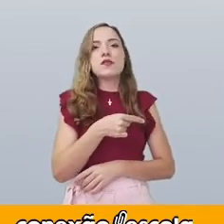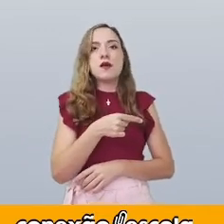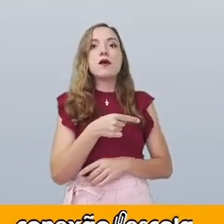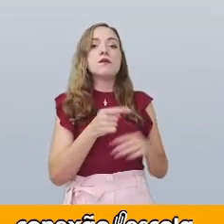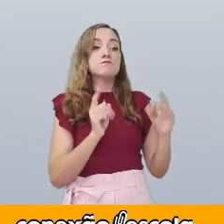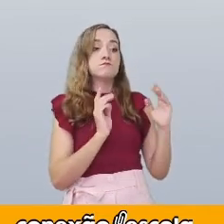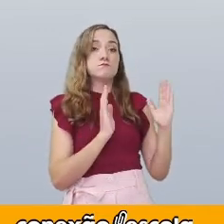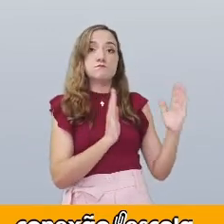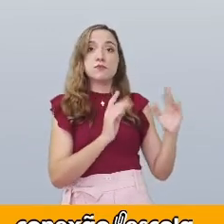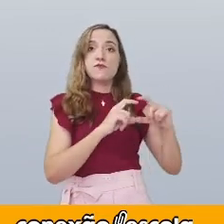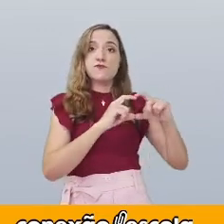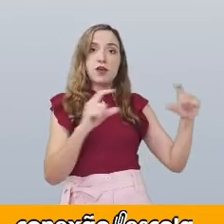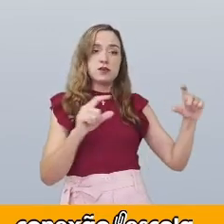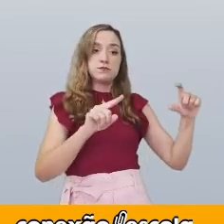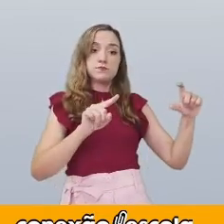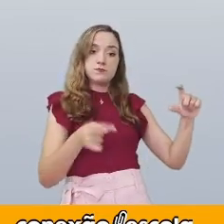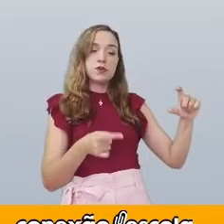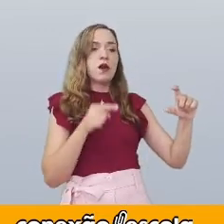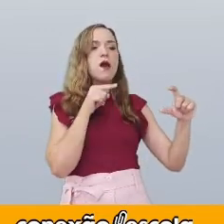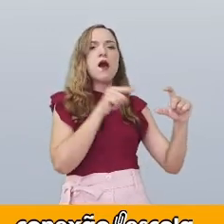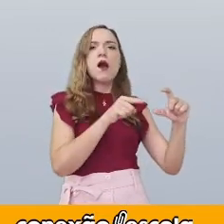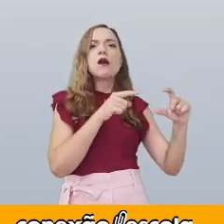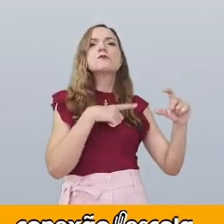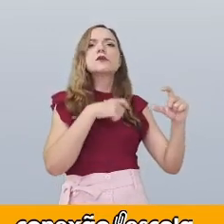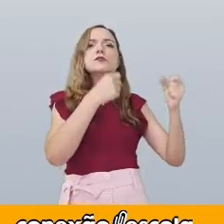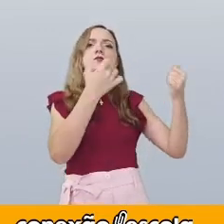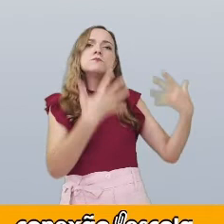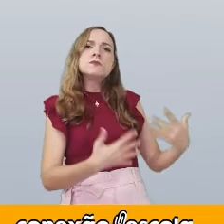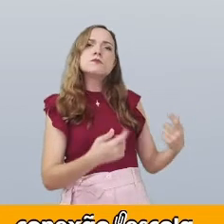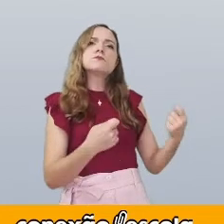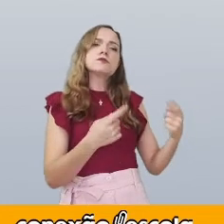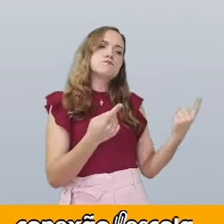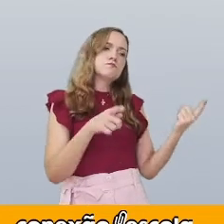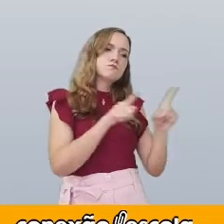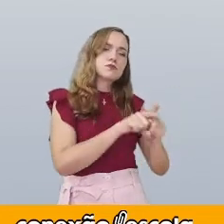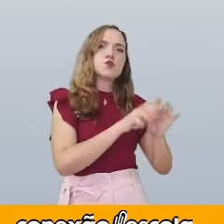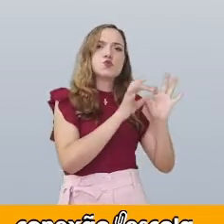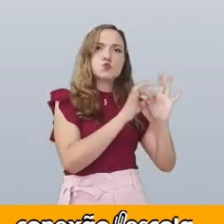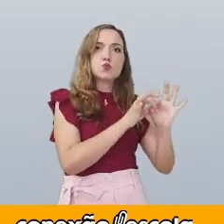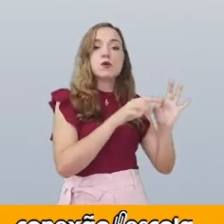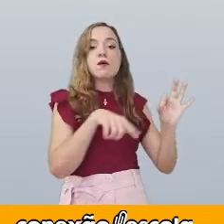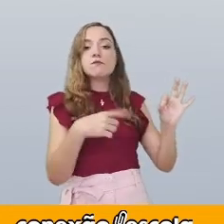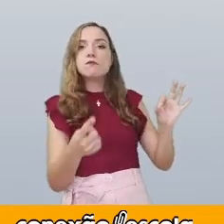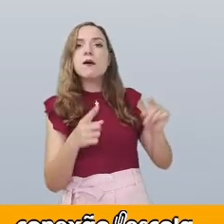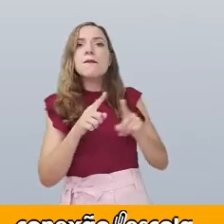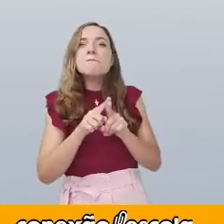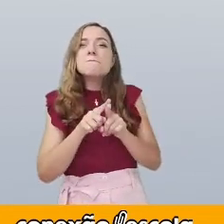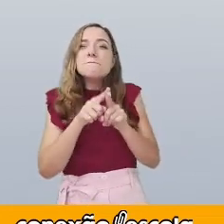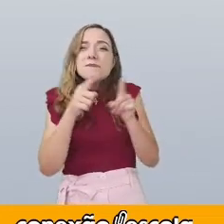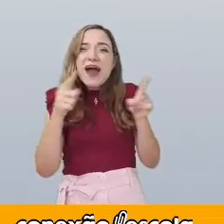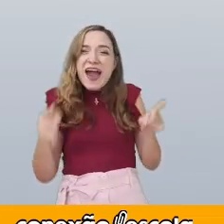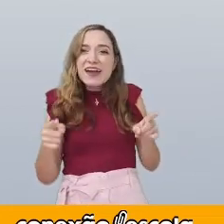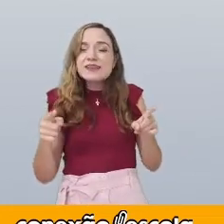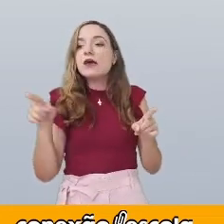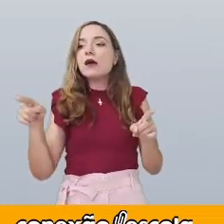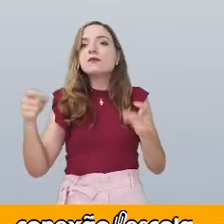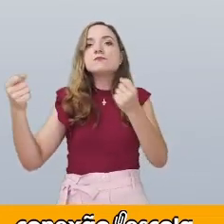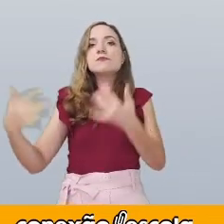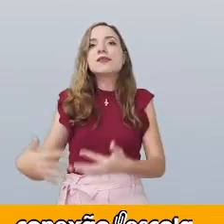nós temos uma ideia sendo construída e a conjunção mas está